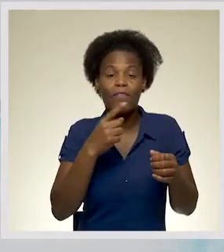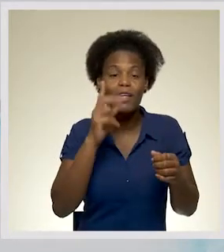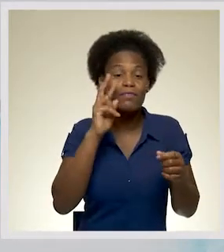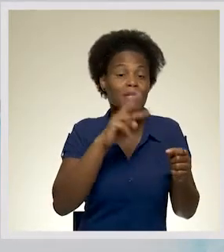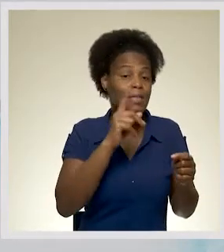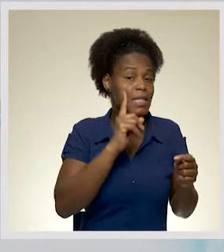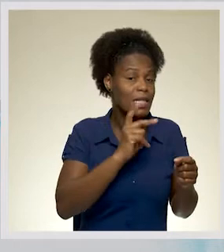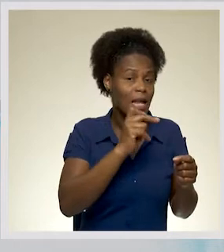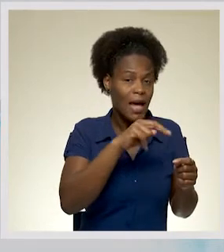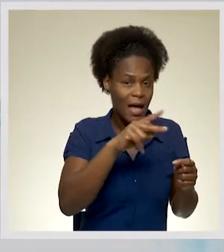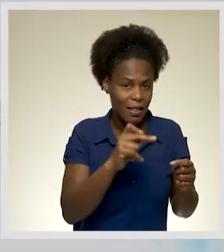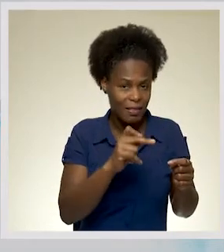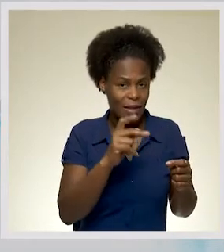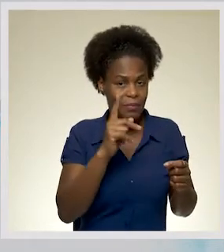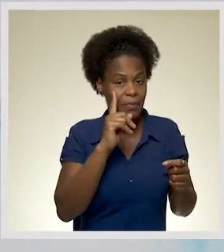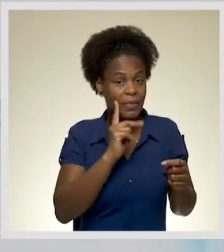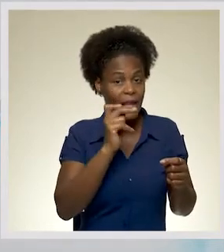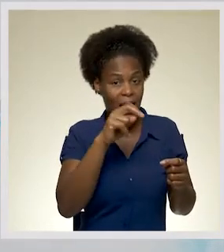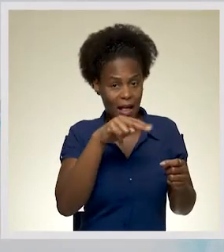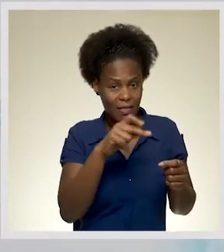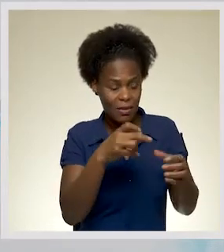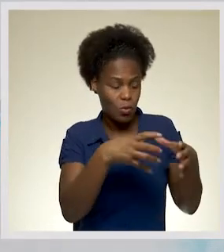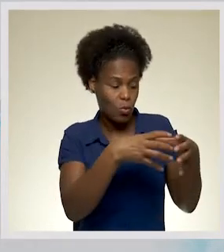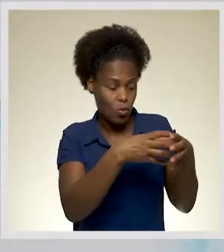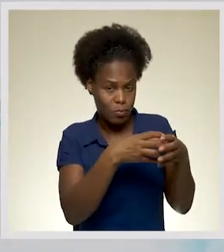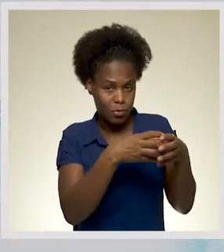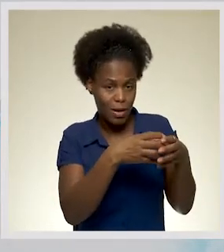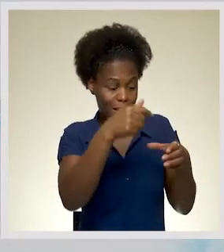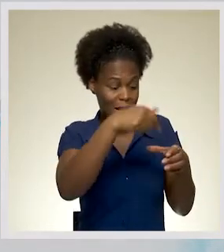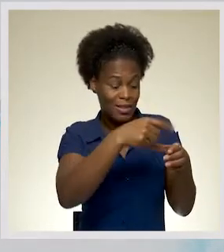um grupo, não é? Com 2 balões.